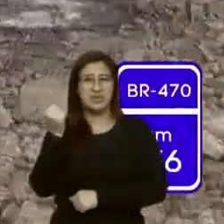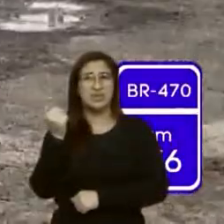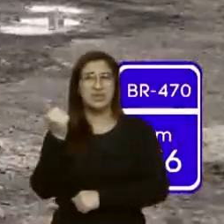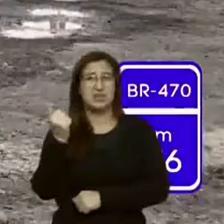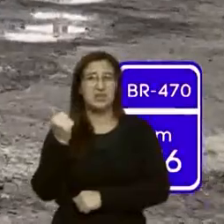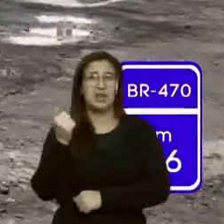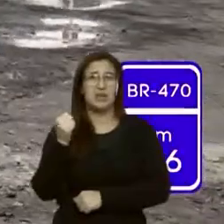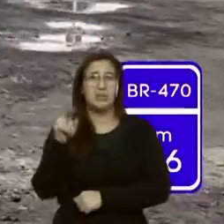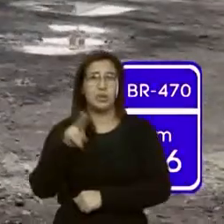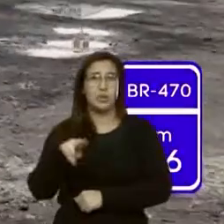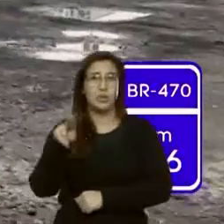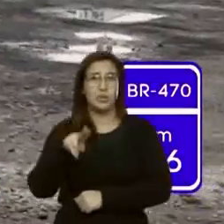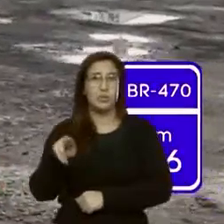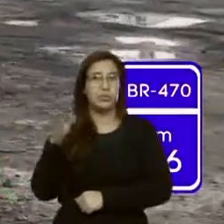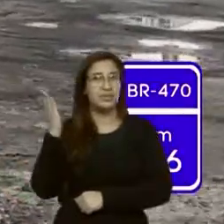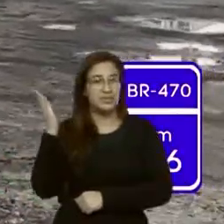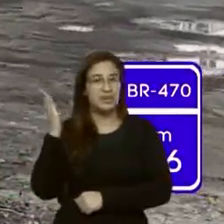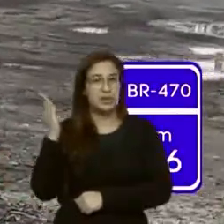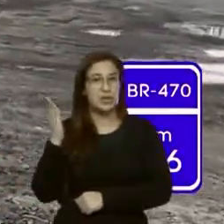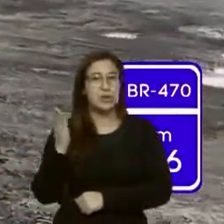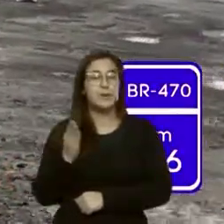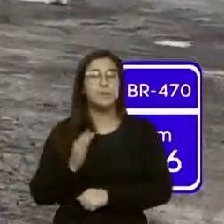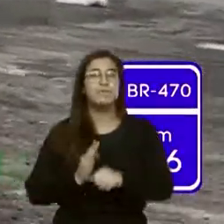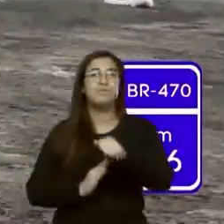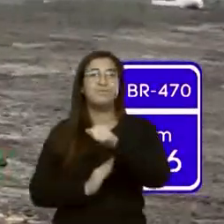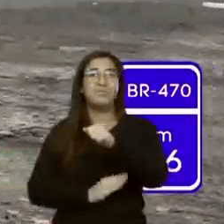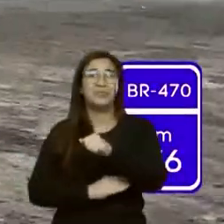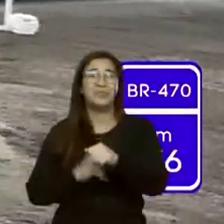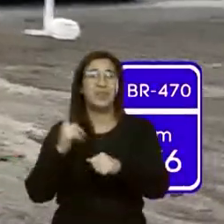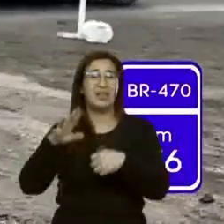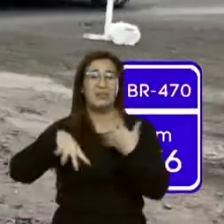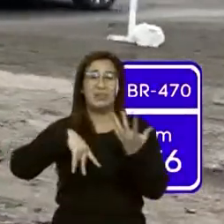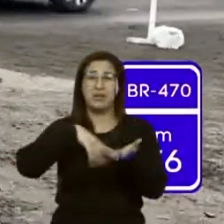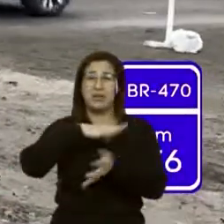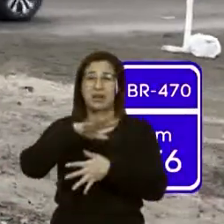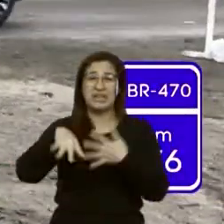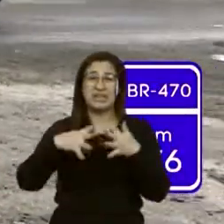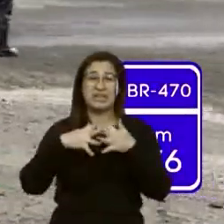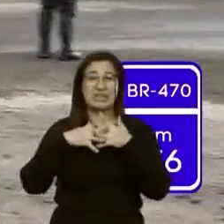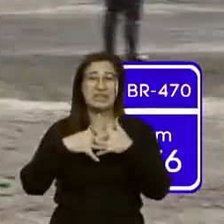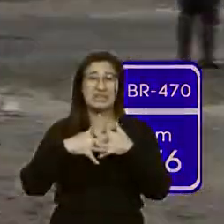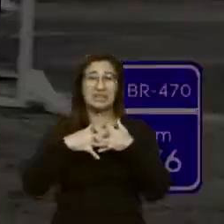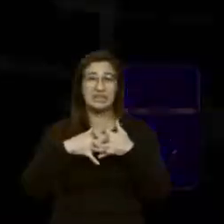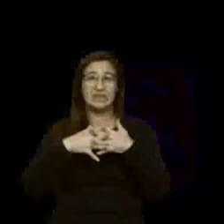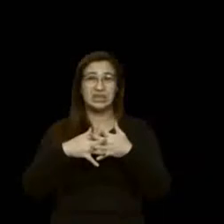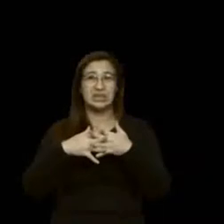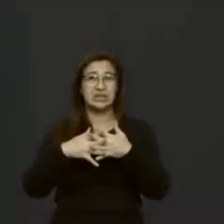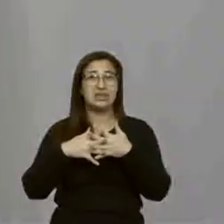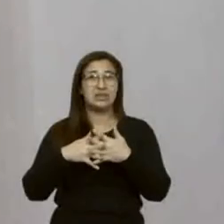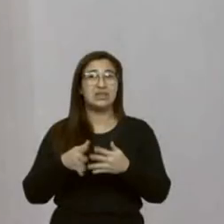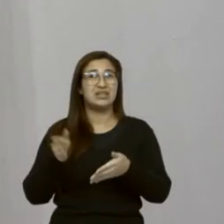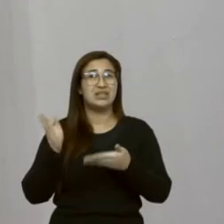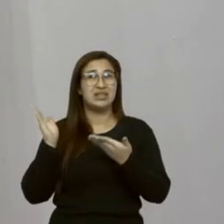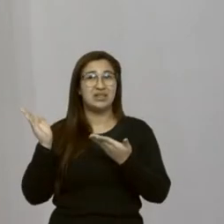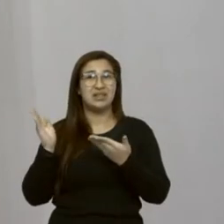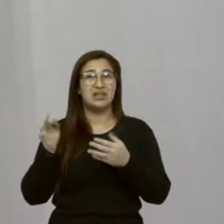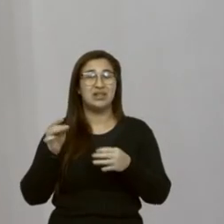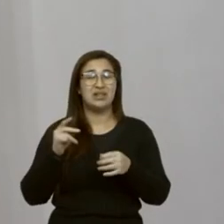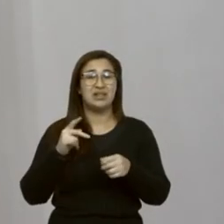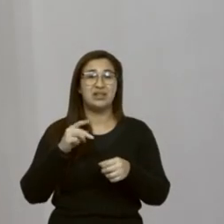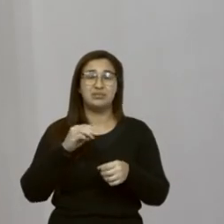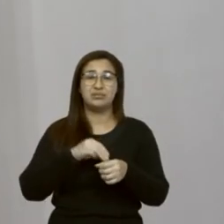circula muito por lá, o transtorno que está aquela nossa cidade de Pouso